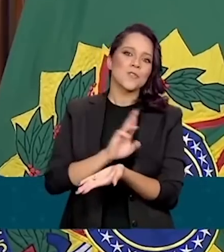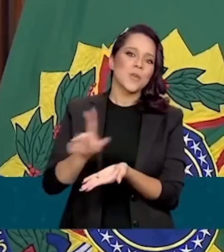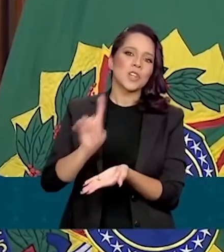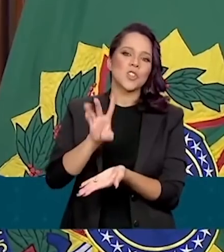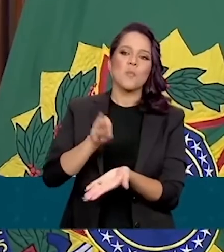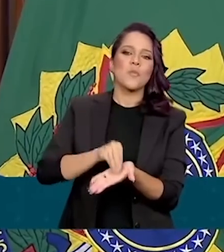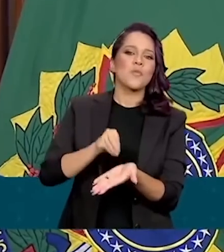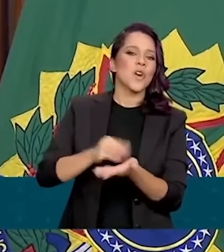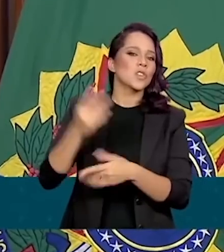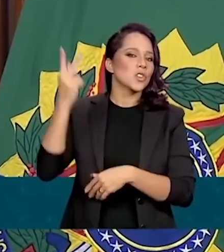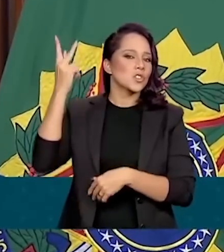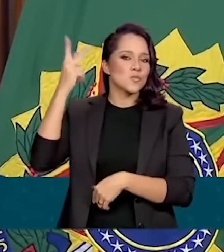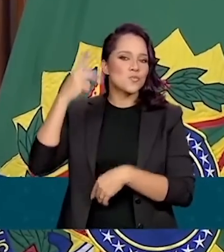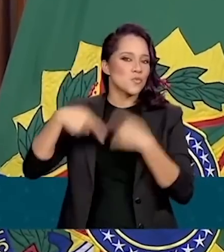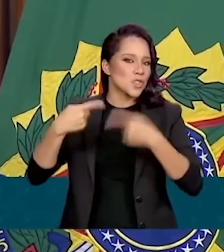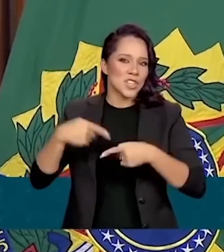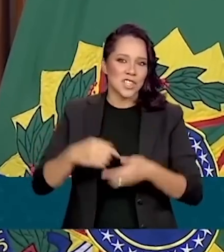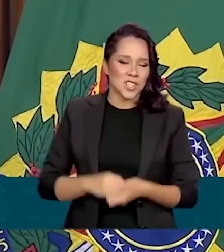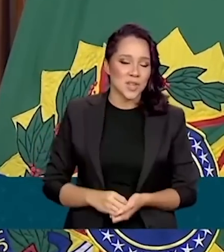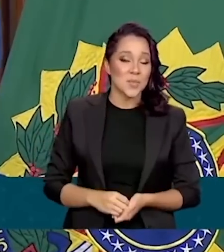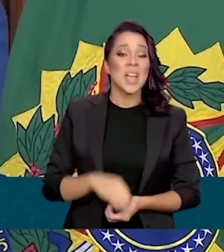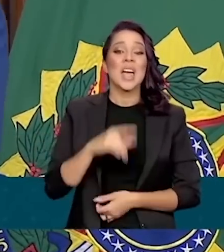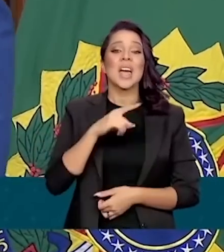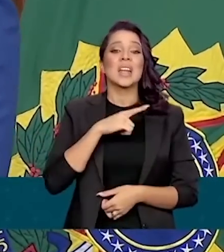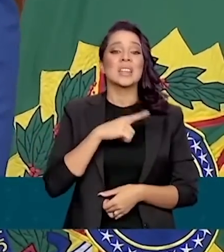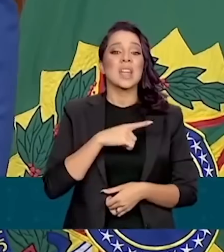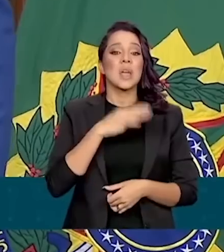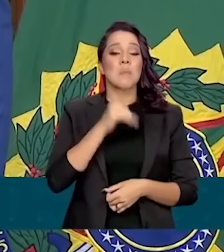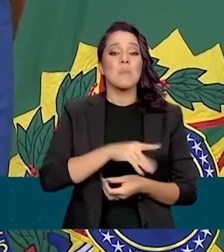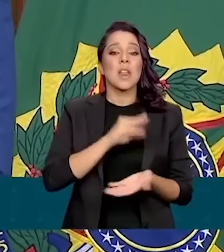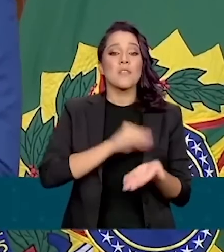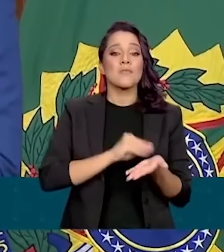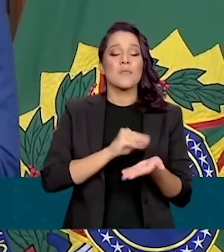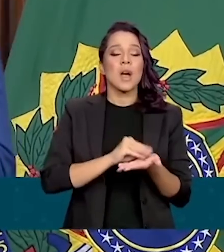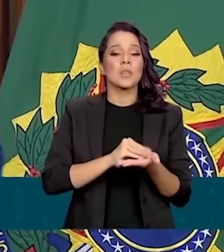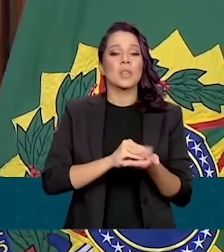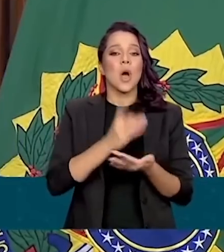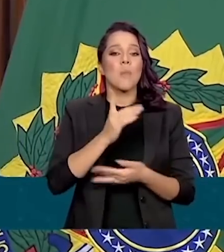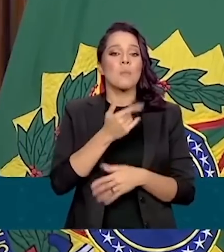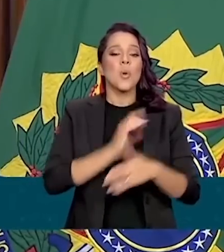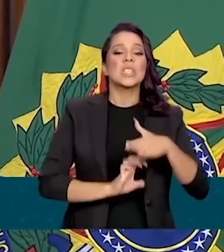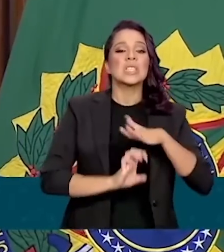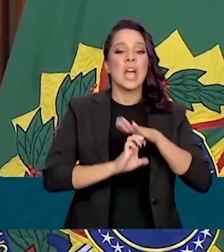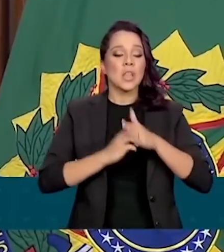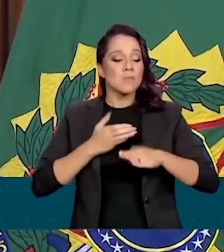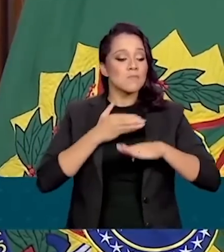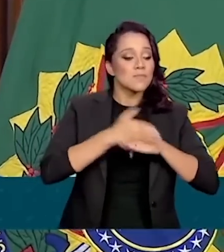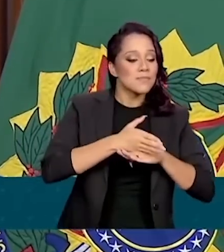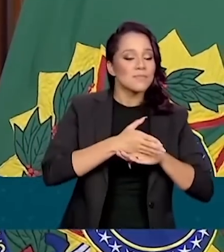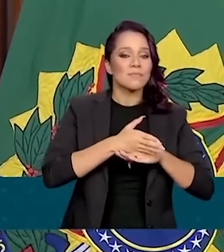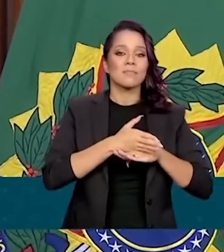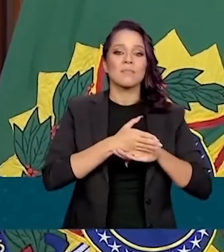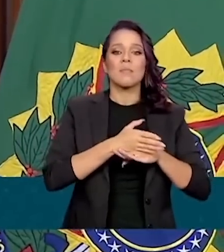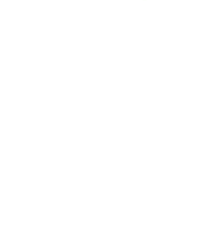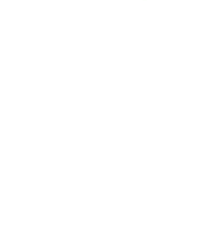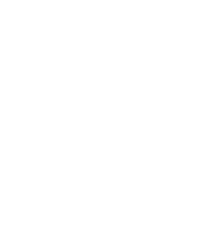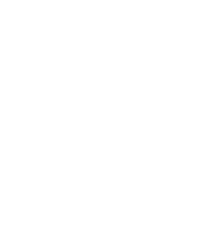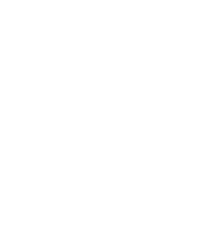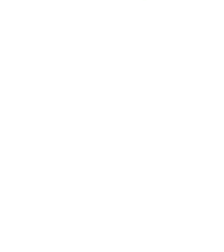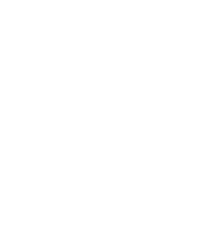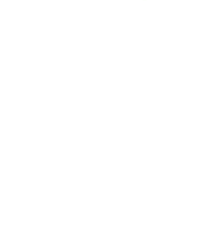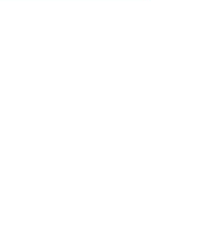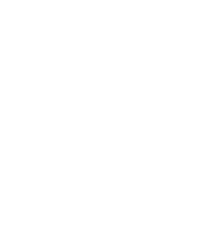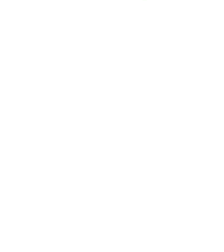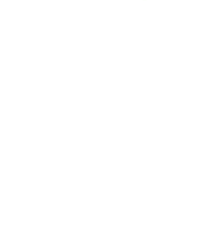por falta de polícia, Flávio Dino, ela existe pela ausência do Estado no cumprimento das suas obrigações.